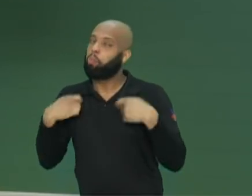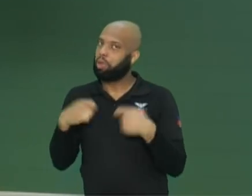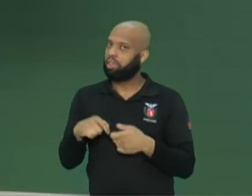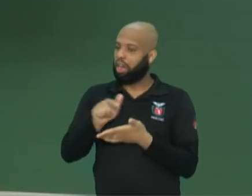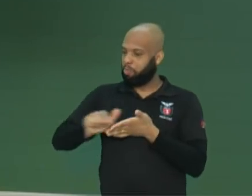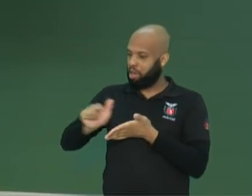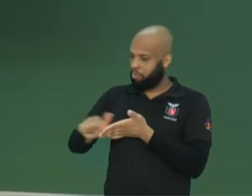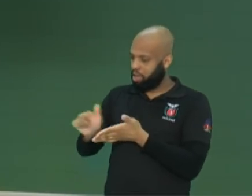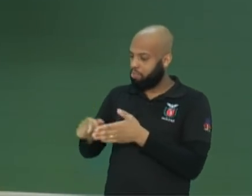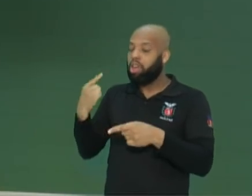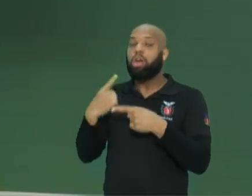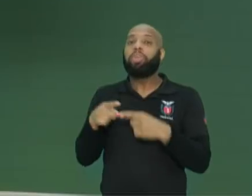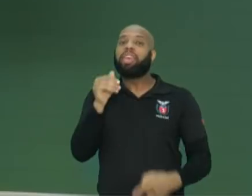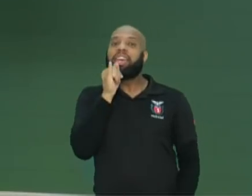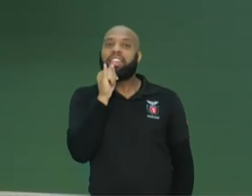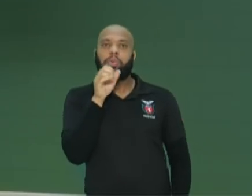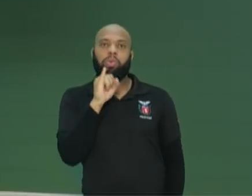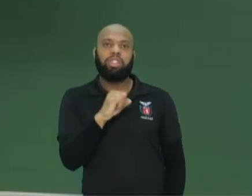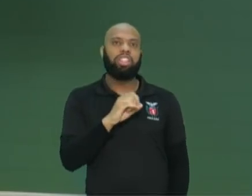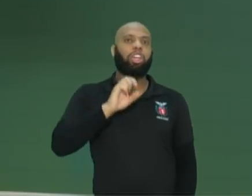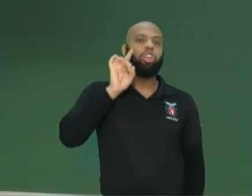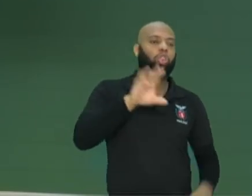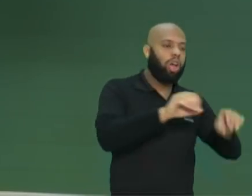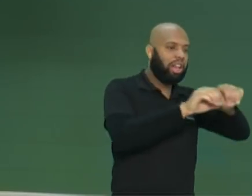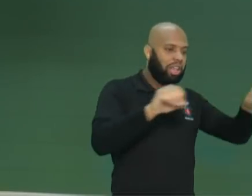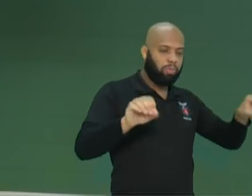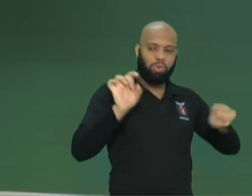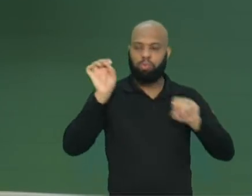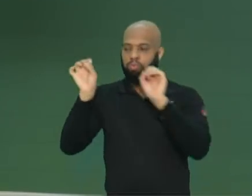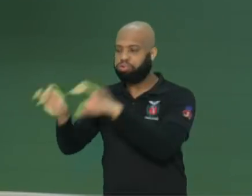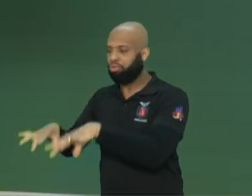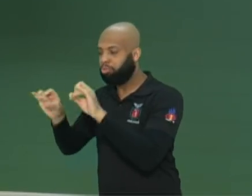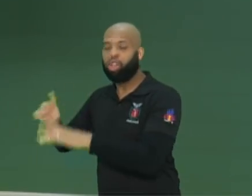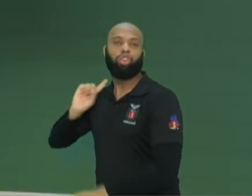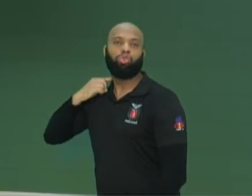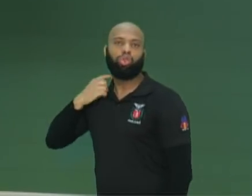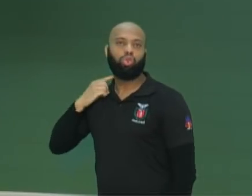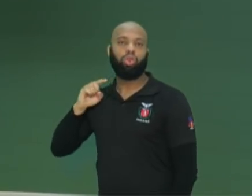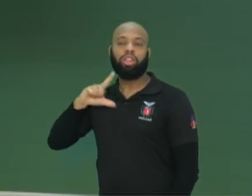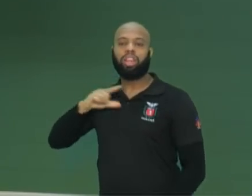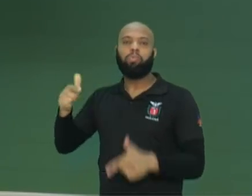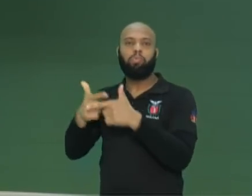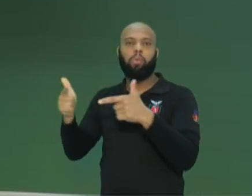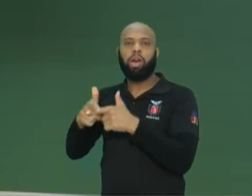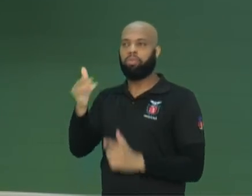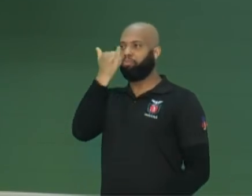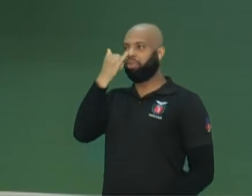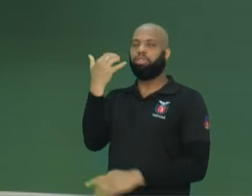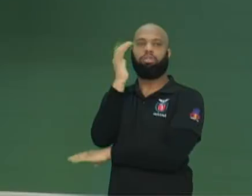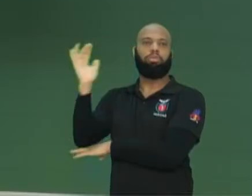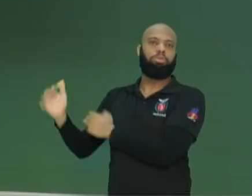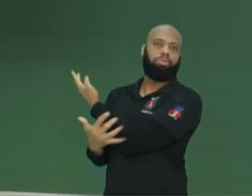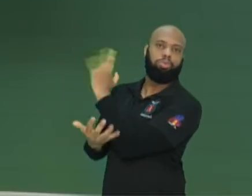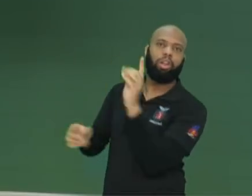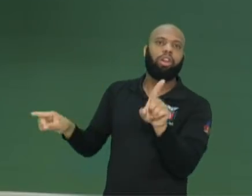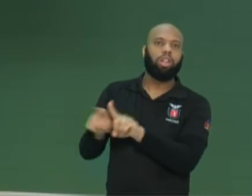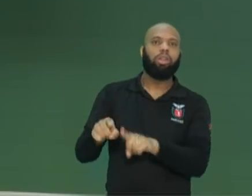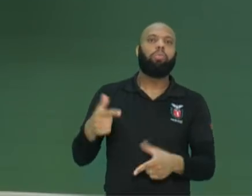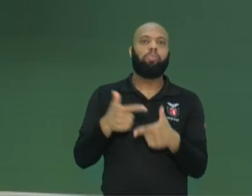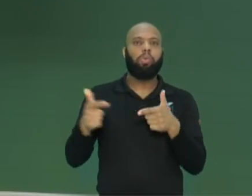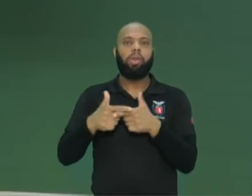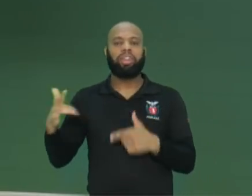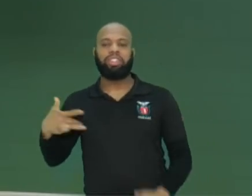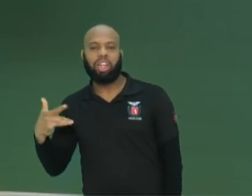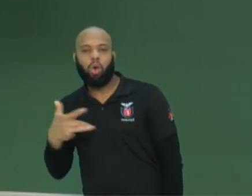esgoto. Porque se o esgoto não é tratado, o que que eu vou ter? Vou ter lá problemas ambientais, eu vou ter problemas de saúde, que